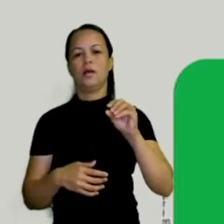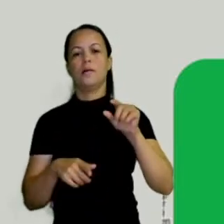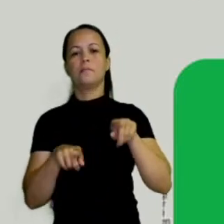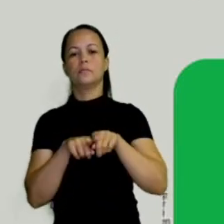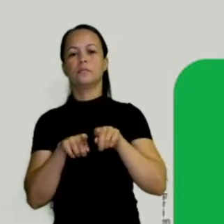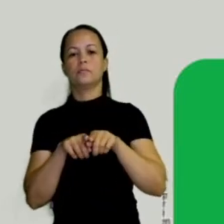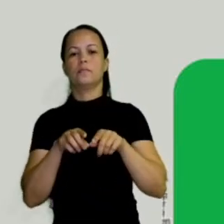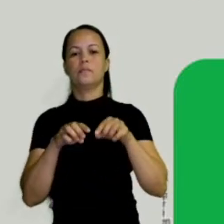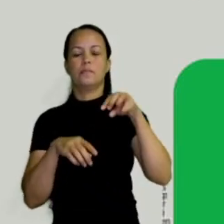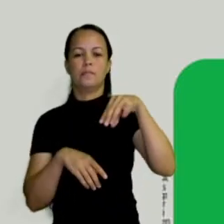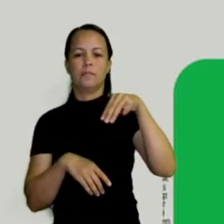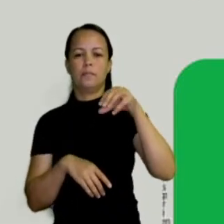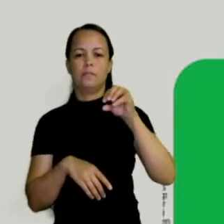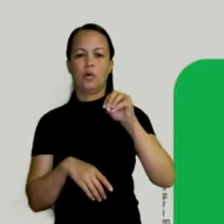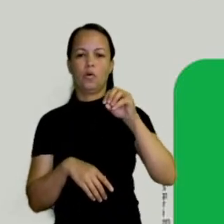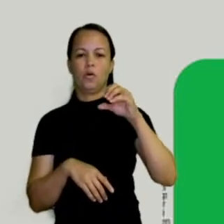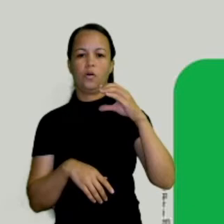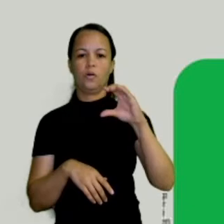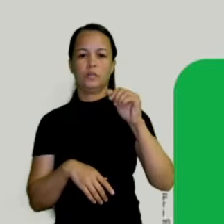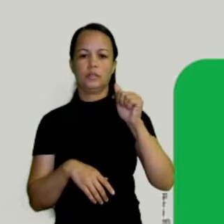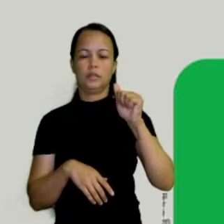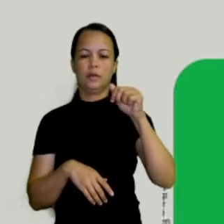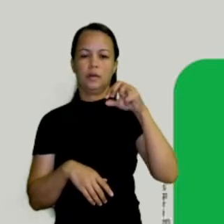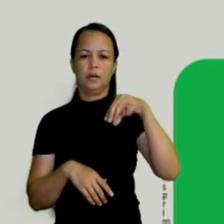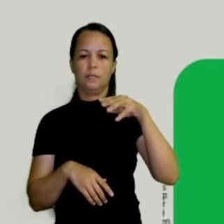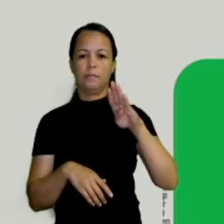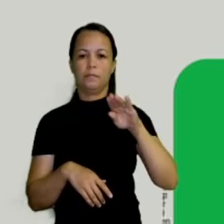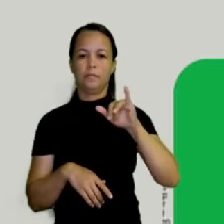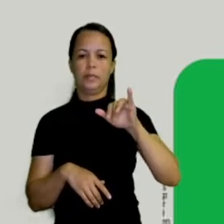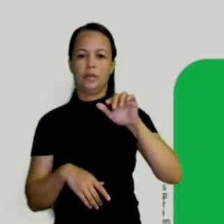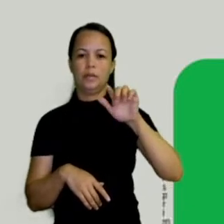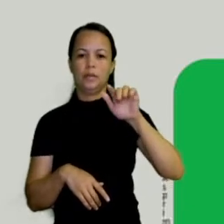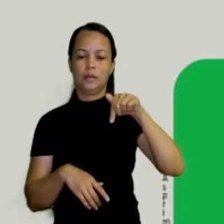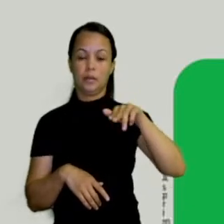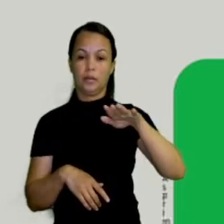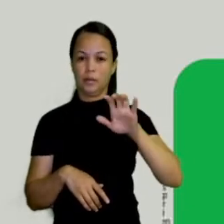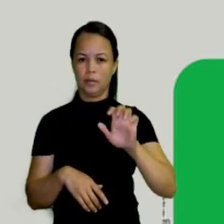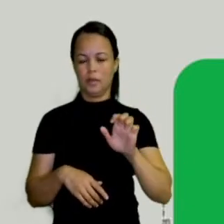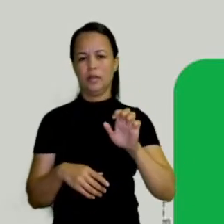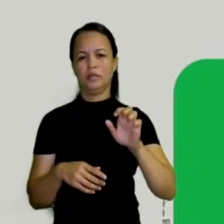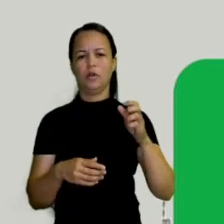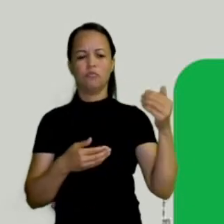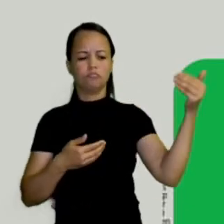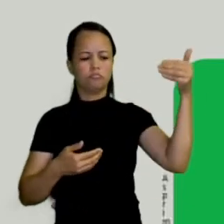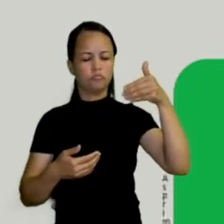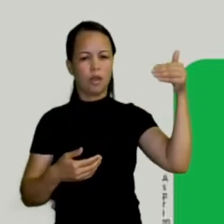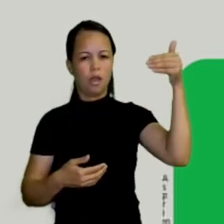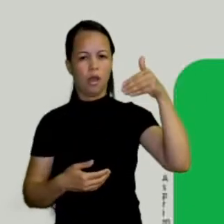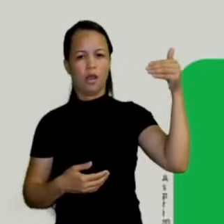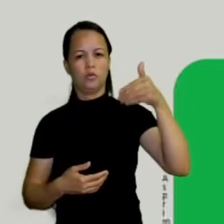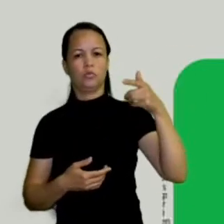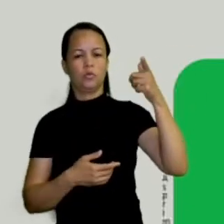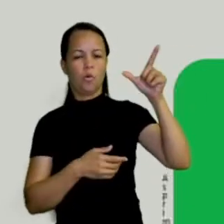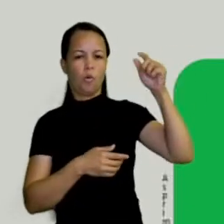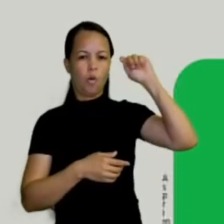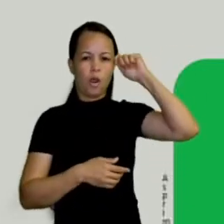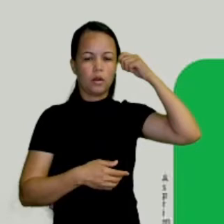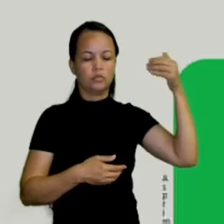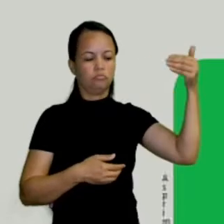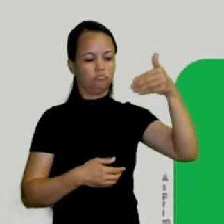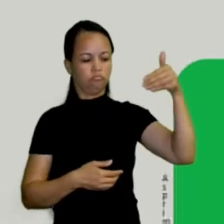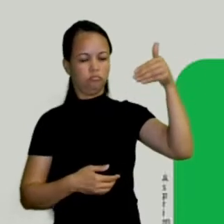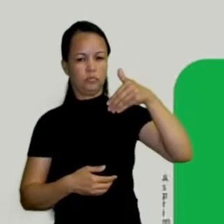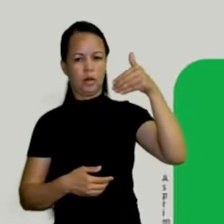do Daomé, e trazidos à força ao Brasil para serem escravizados. Então, quando a gente fala dessa questão aí, eles